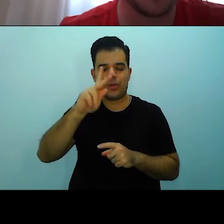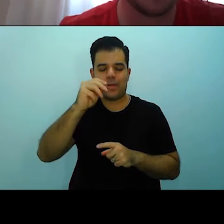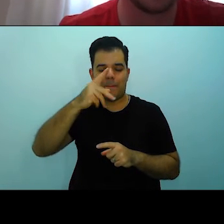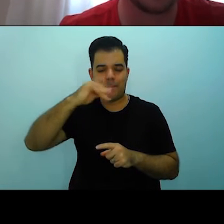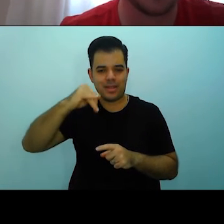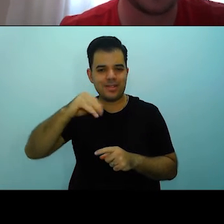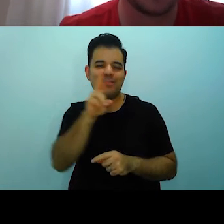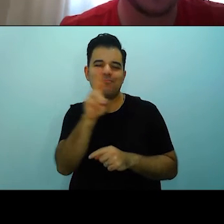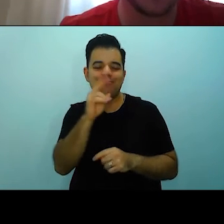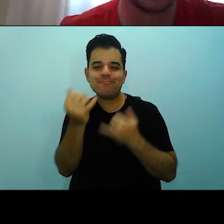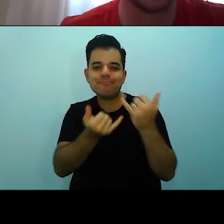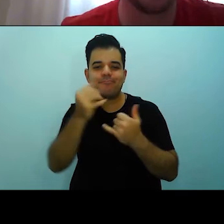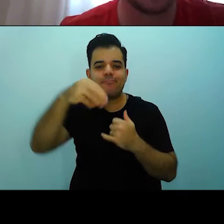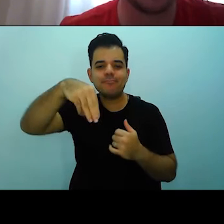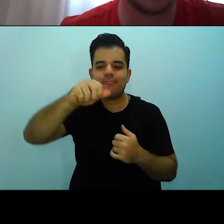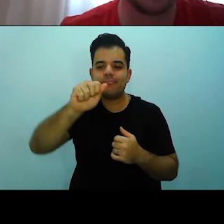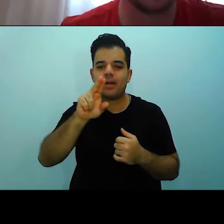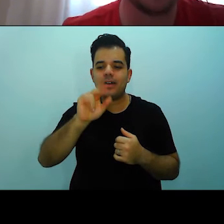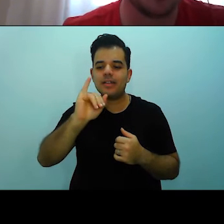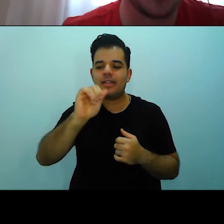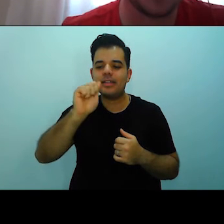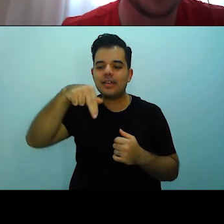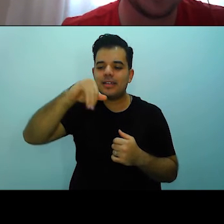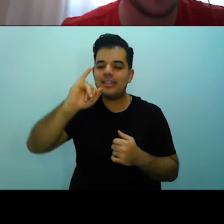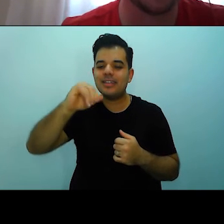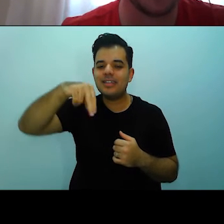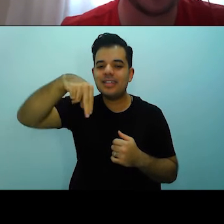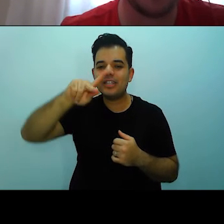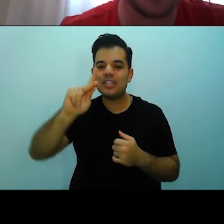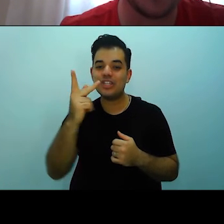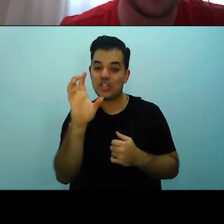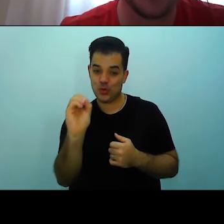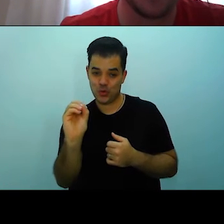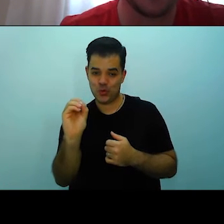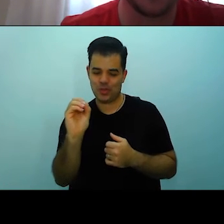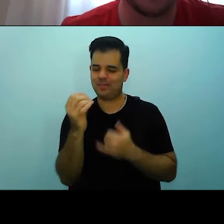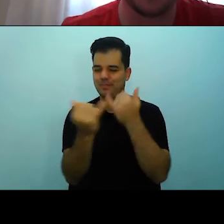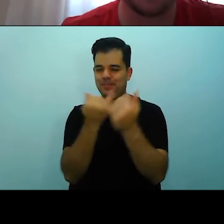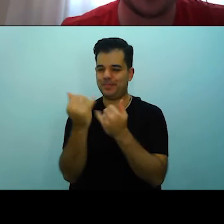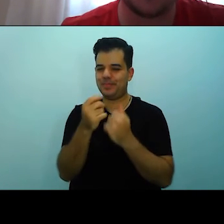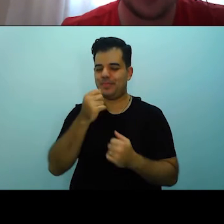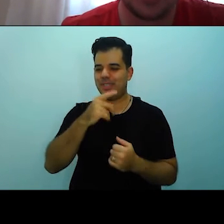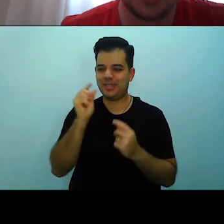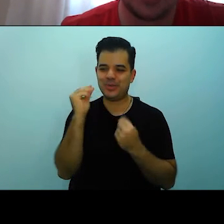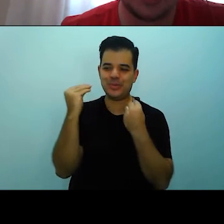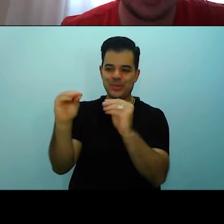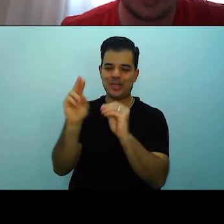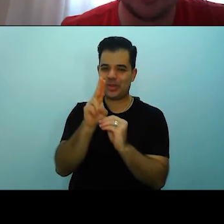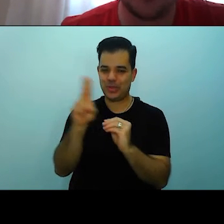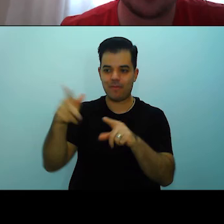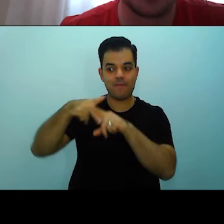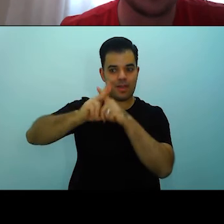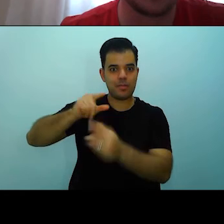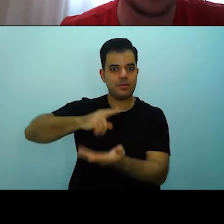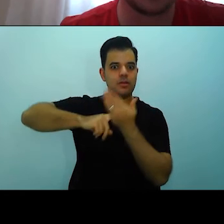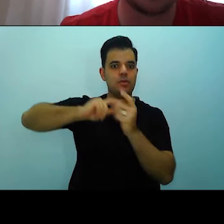uma brincadeira ao meu sogro, que ele se chama Mariano, né? E eu fiz uma homenagem a ele, chamando de Marianinho, né? A ferramenta. E é